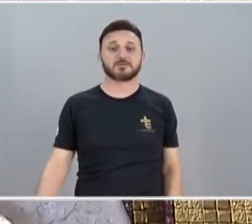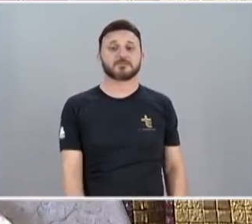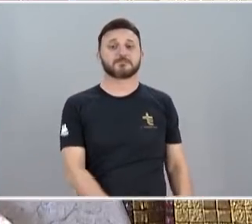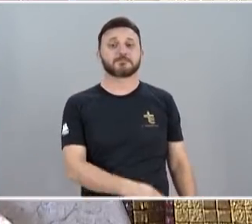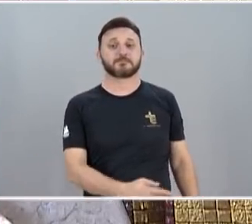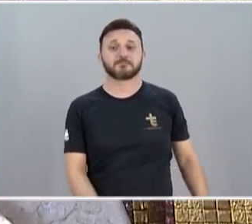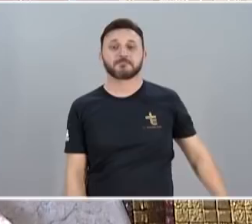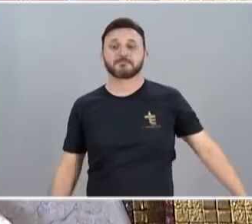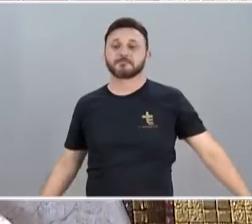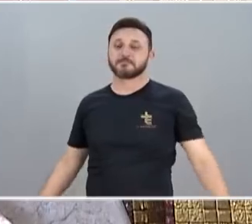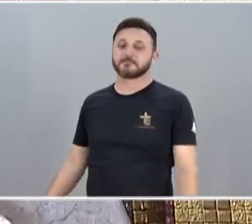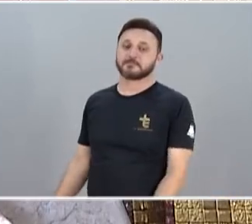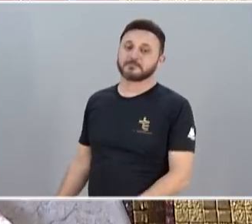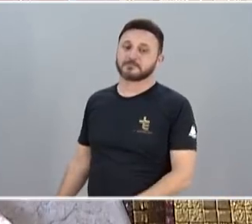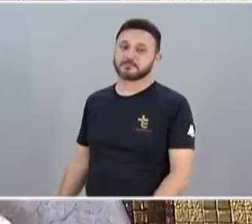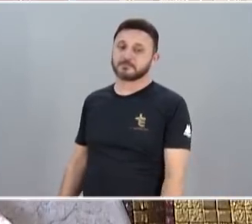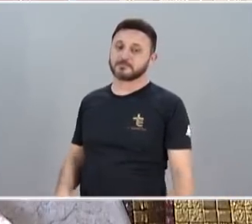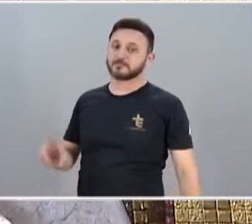Deus,